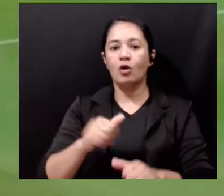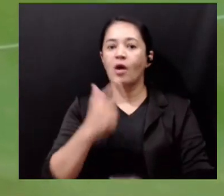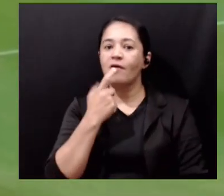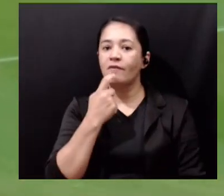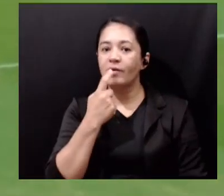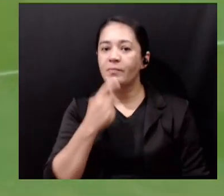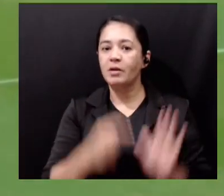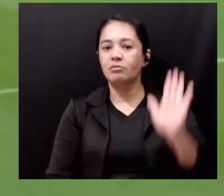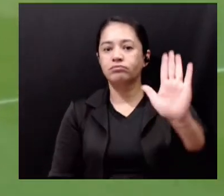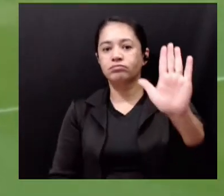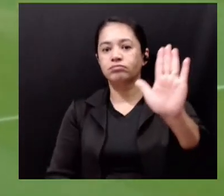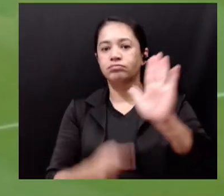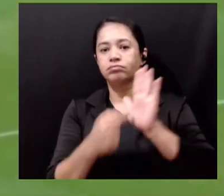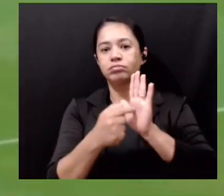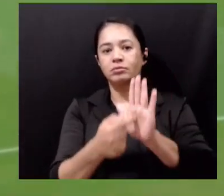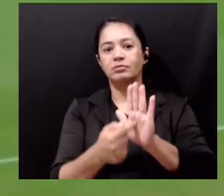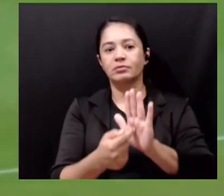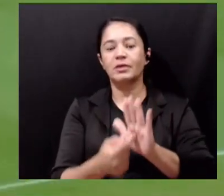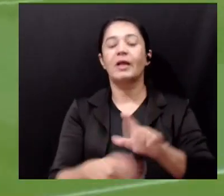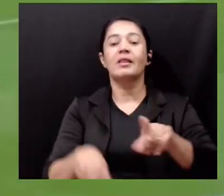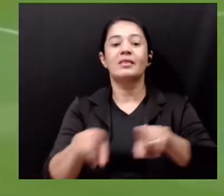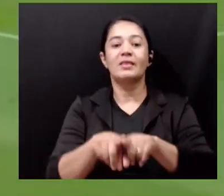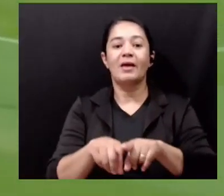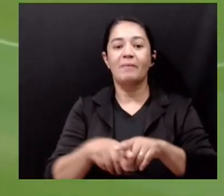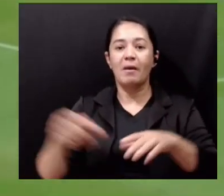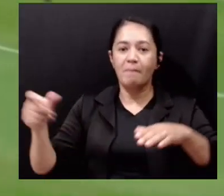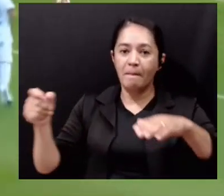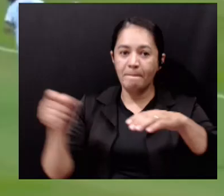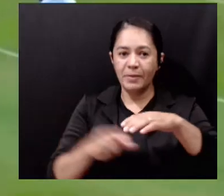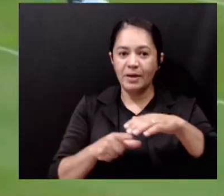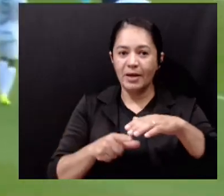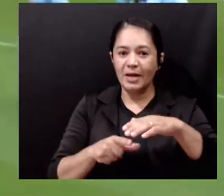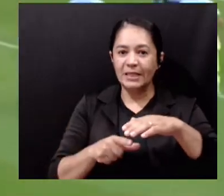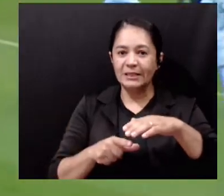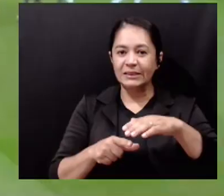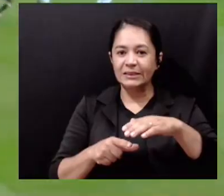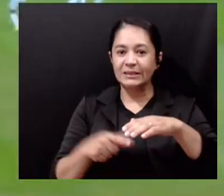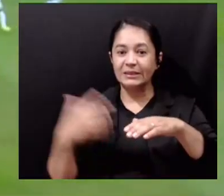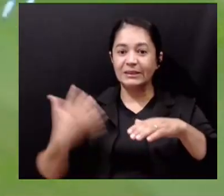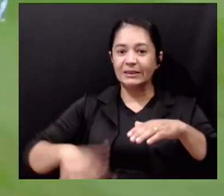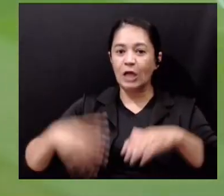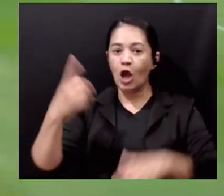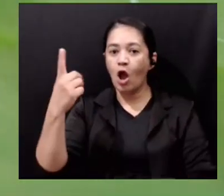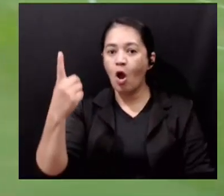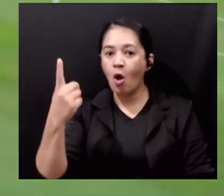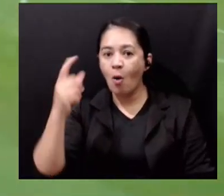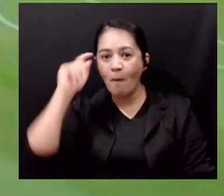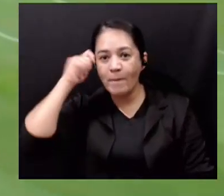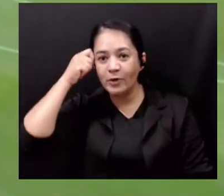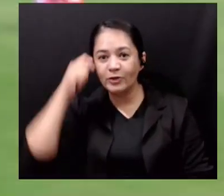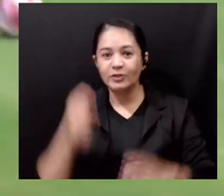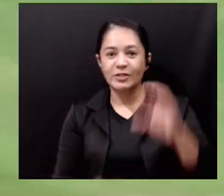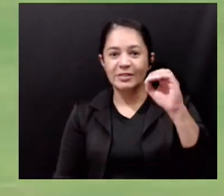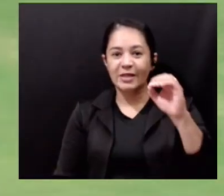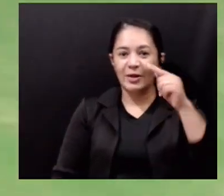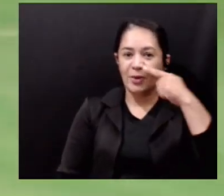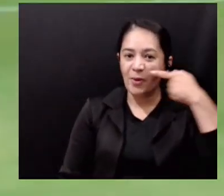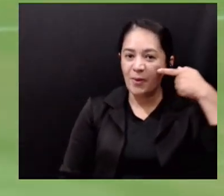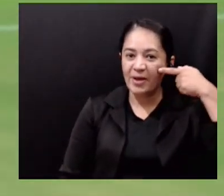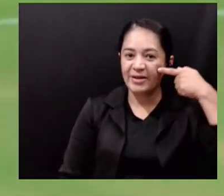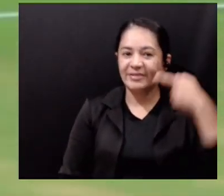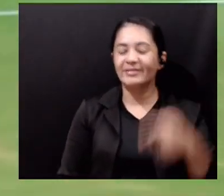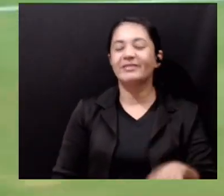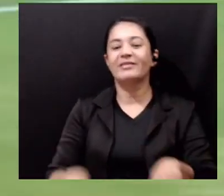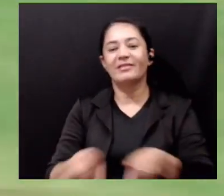cobrança, Danilo Barcelos converteu e abriu o placar, 1-0 Ponte Preta. Com a vantagem numérica e também no placar,